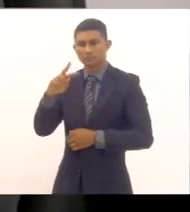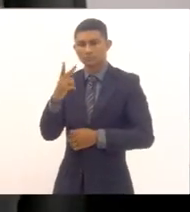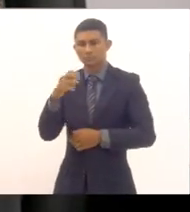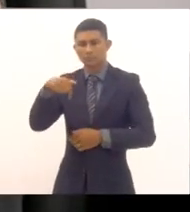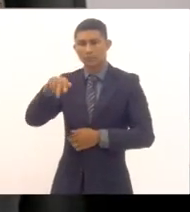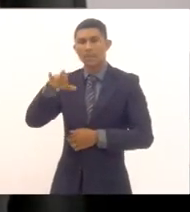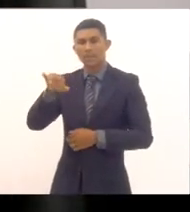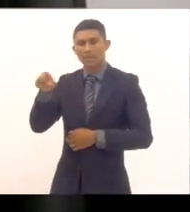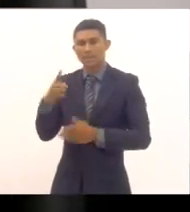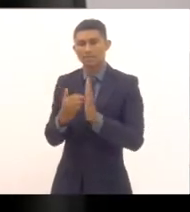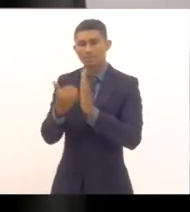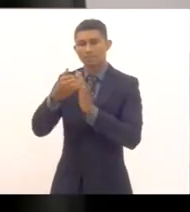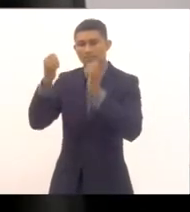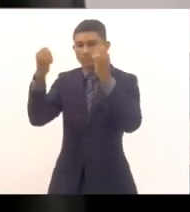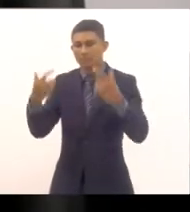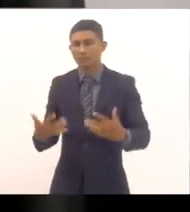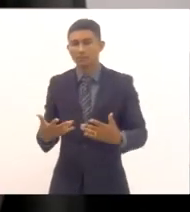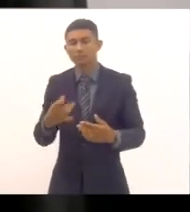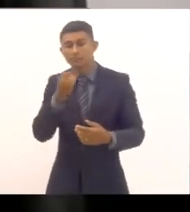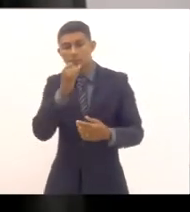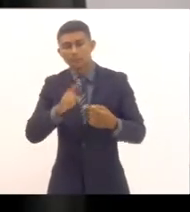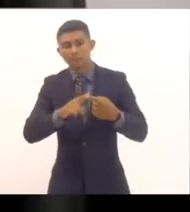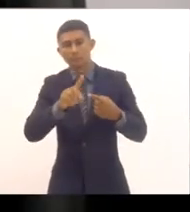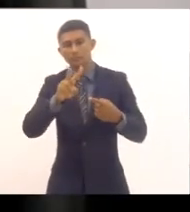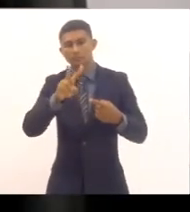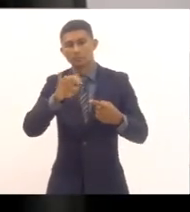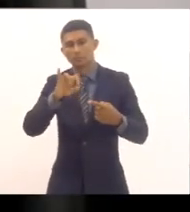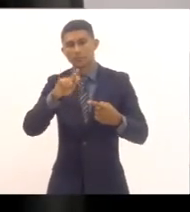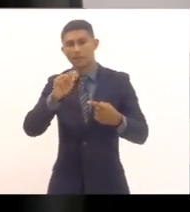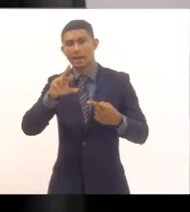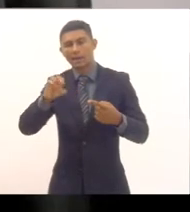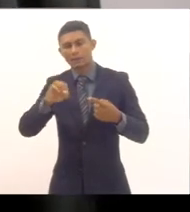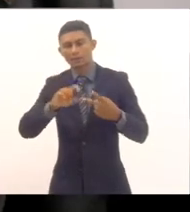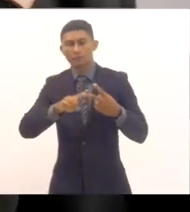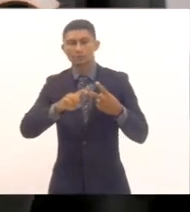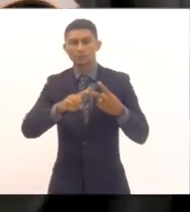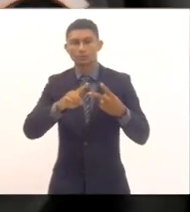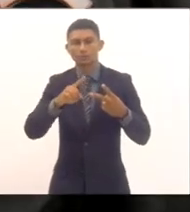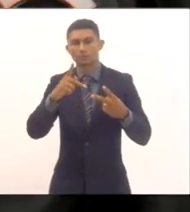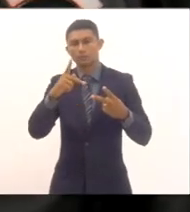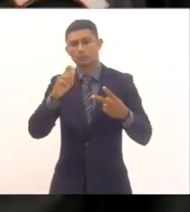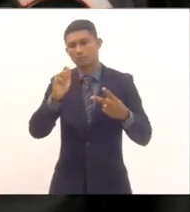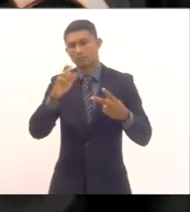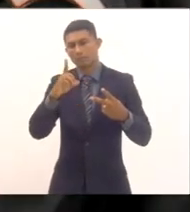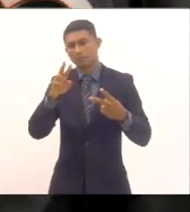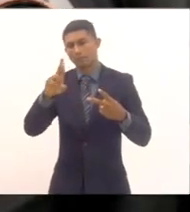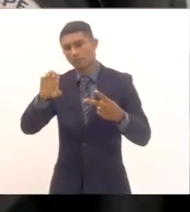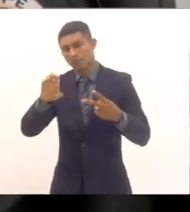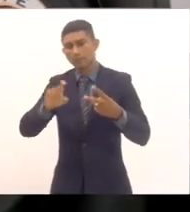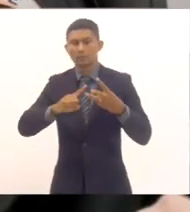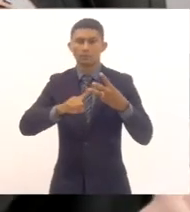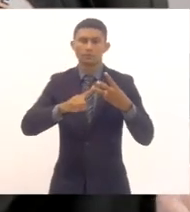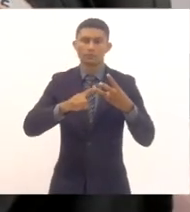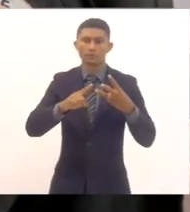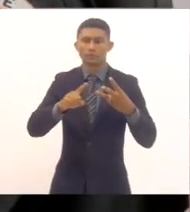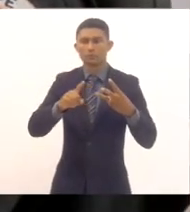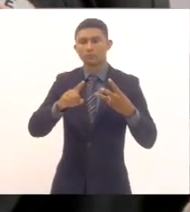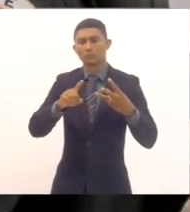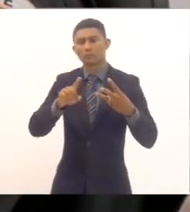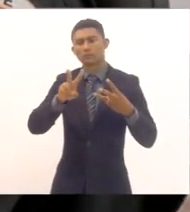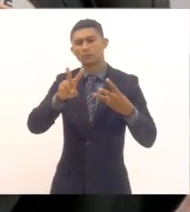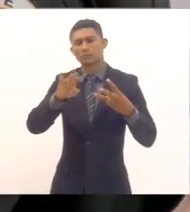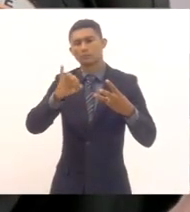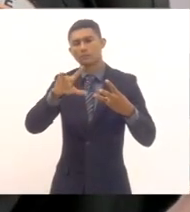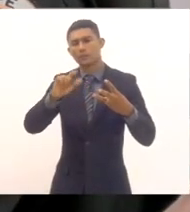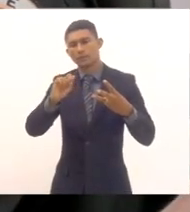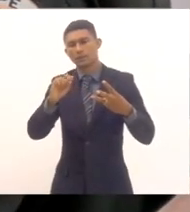então é ligar o Lucas lá Padre Miguel é a vila vila Kennedy também